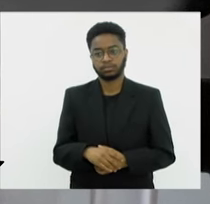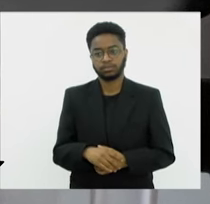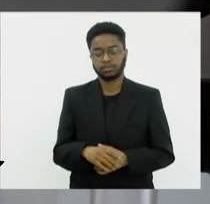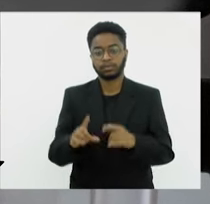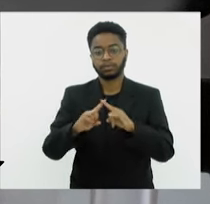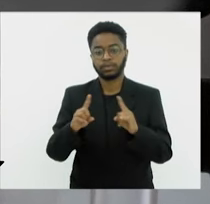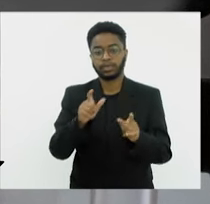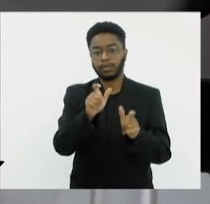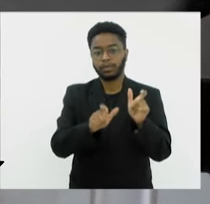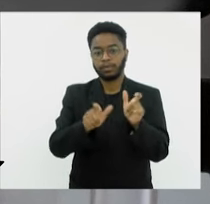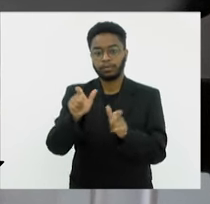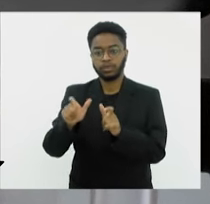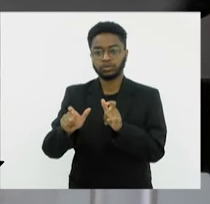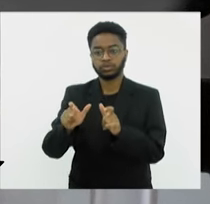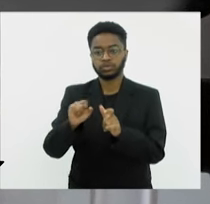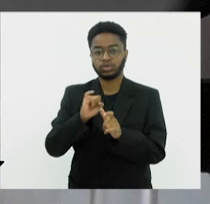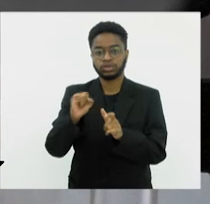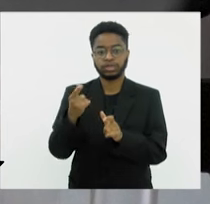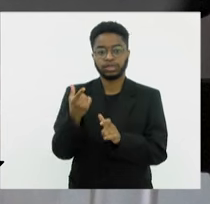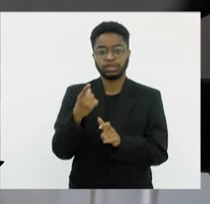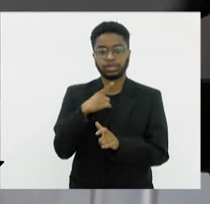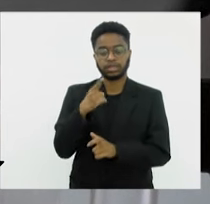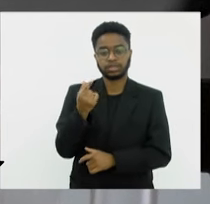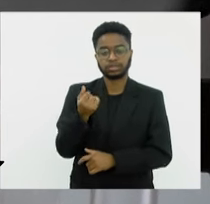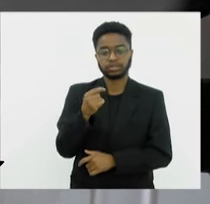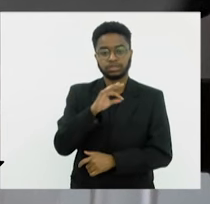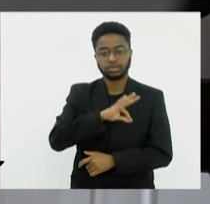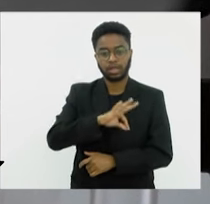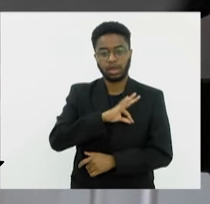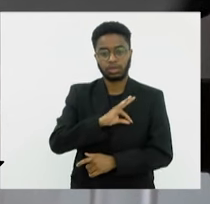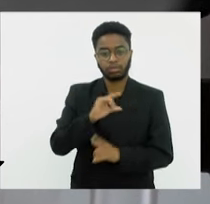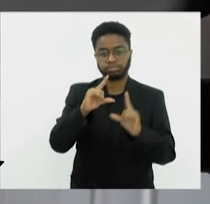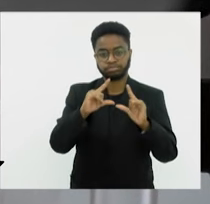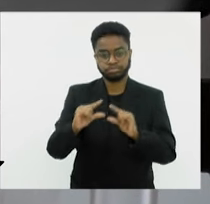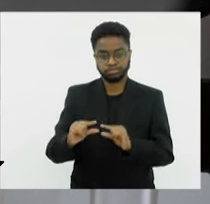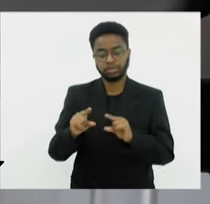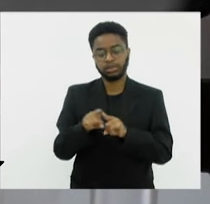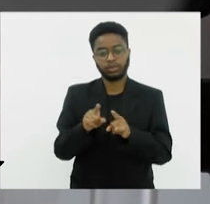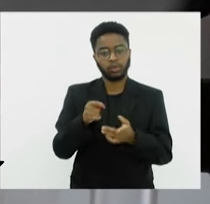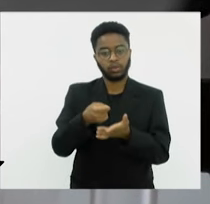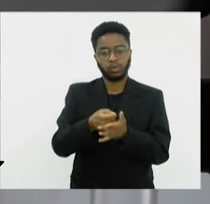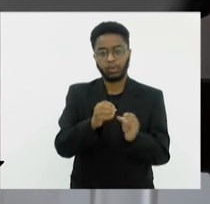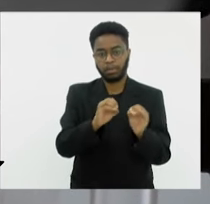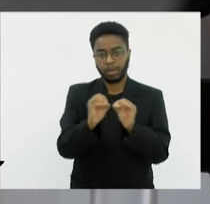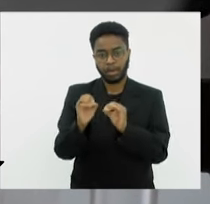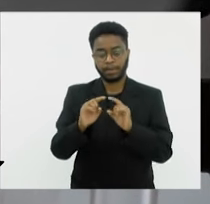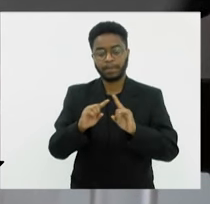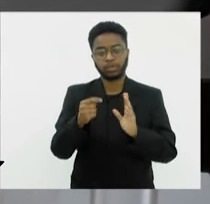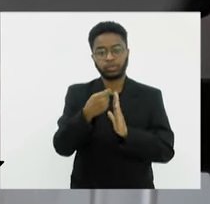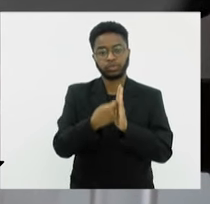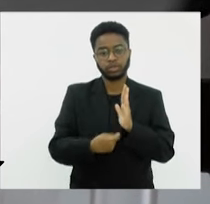isentar as pessoas de baixa renda. E no texto, lá na Câmara Federal,